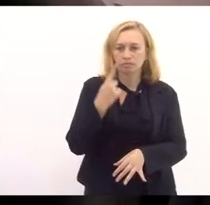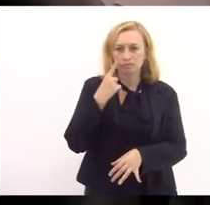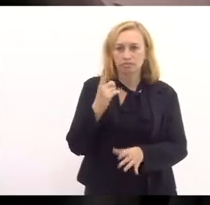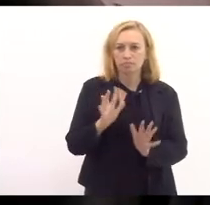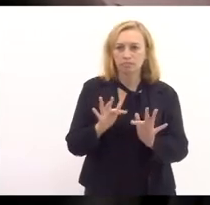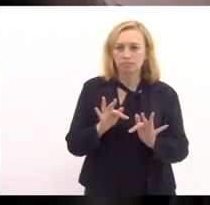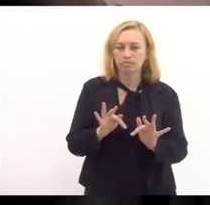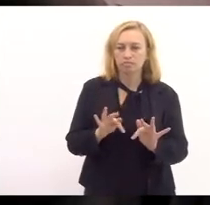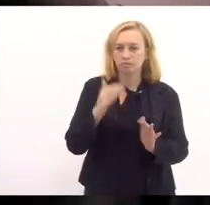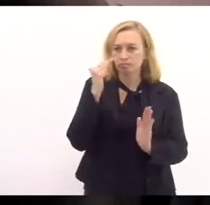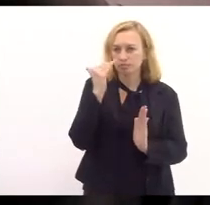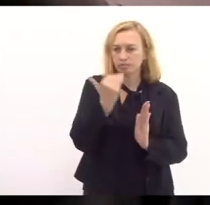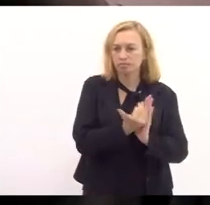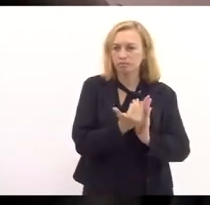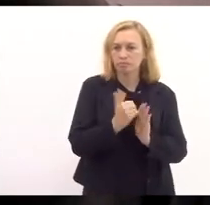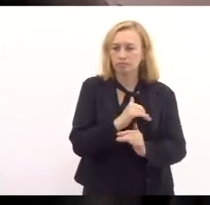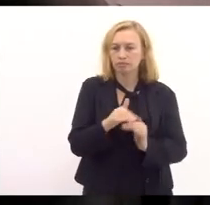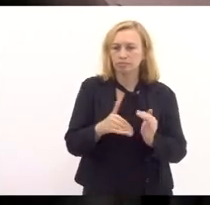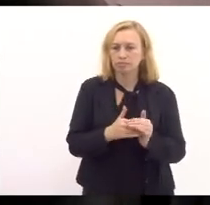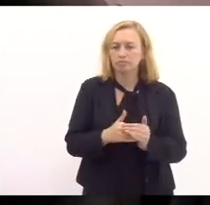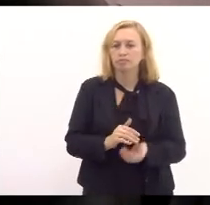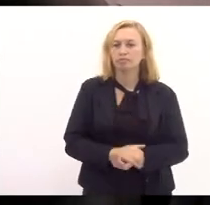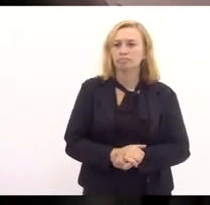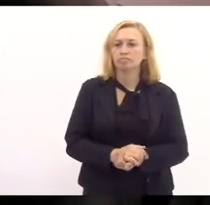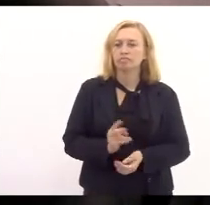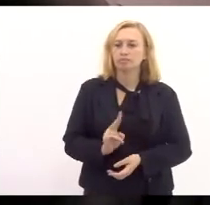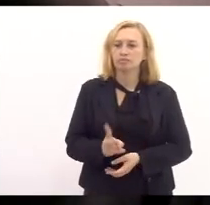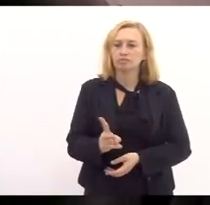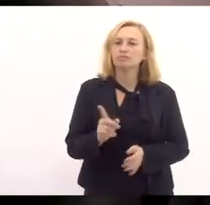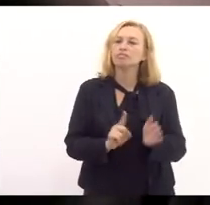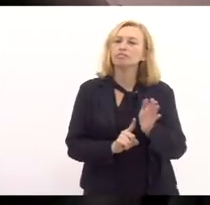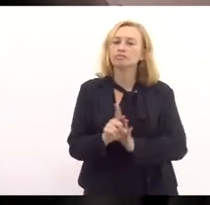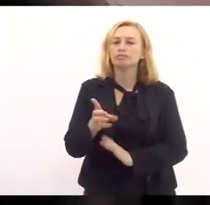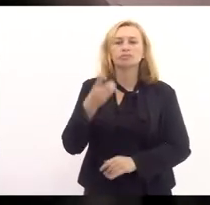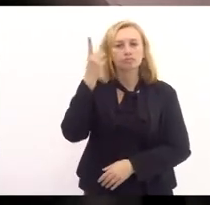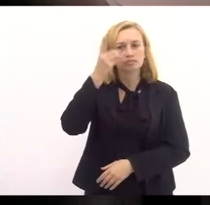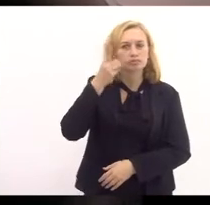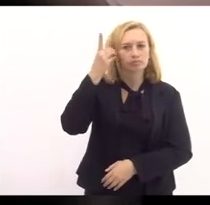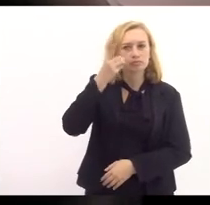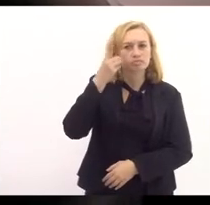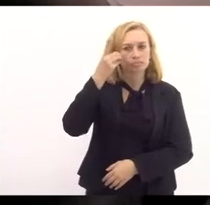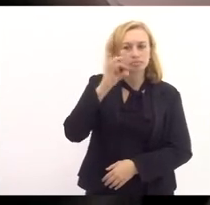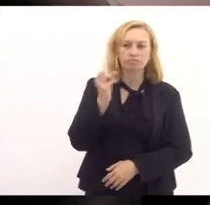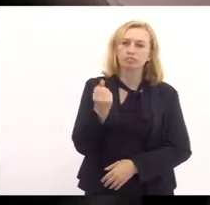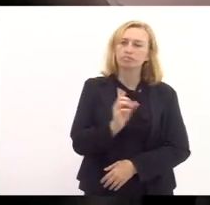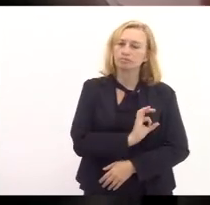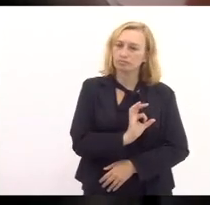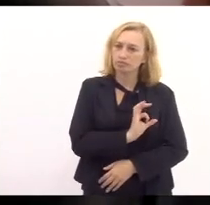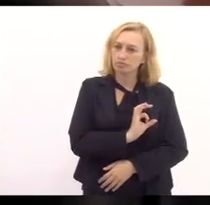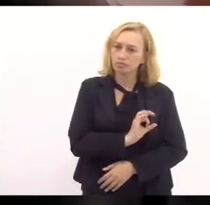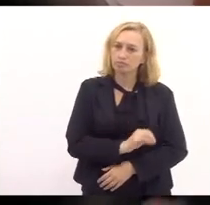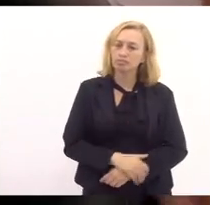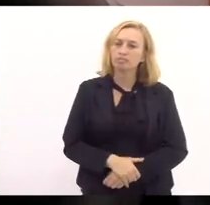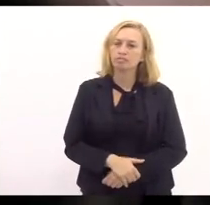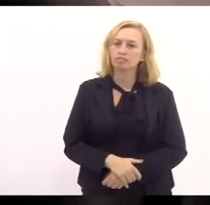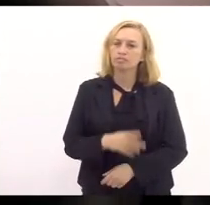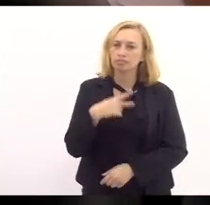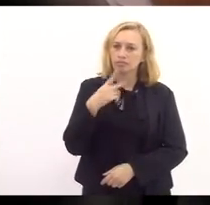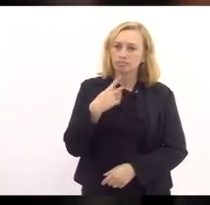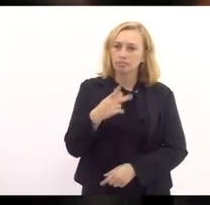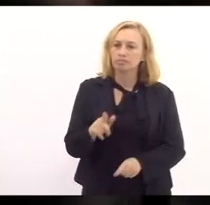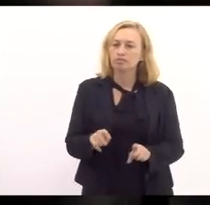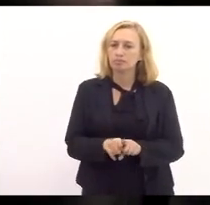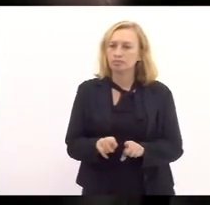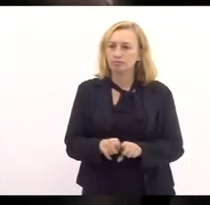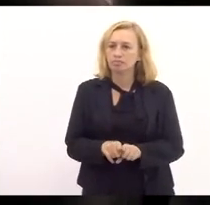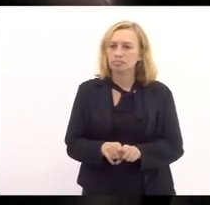execução dele. É, dando sequência, tem a pergunta da deputada Marta Rocha havia colocado, mas também foi